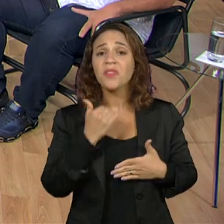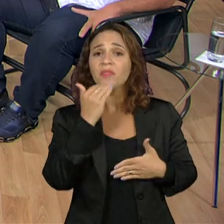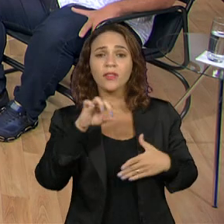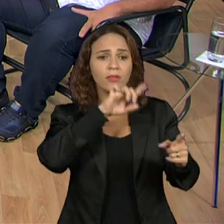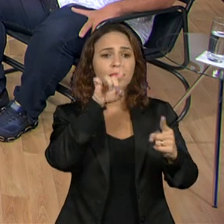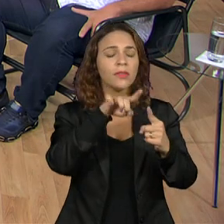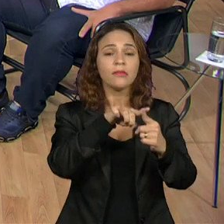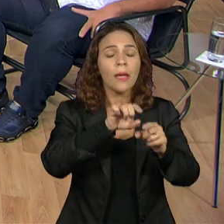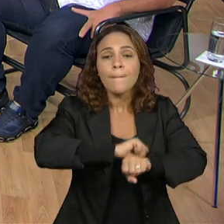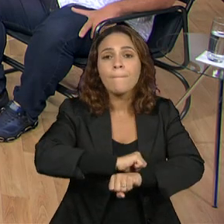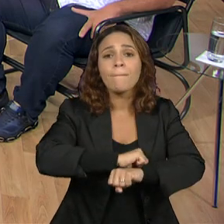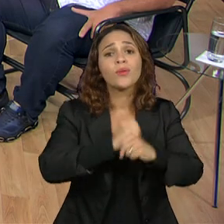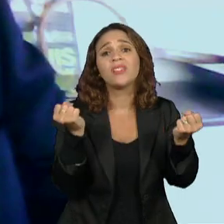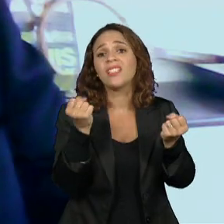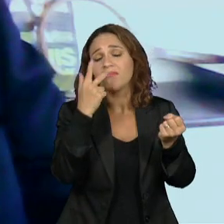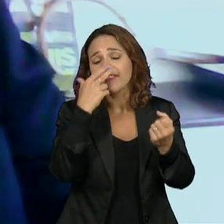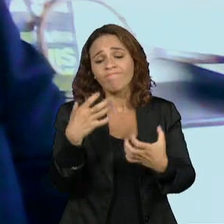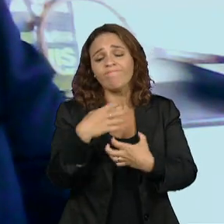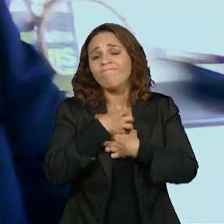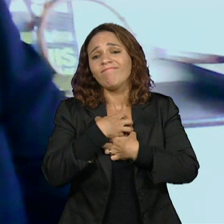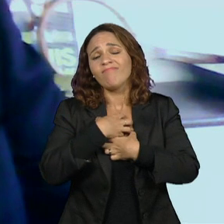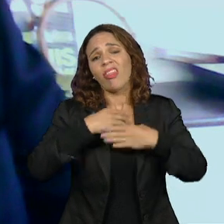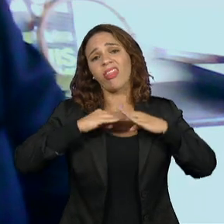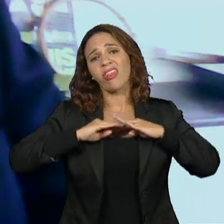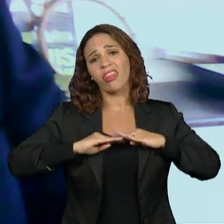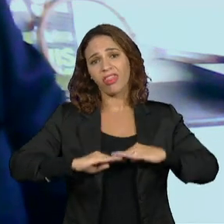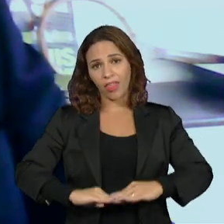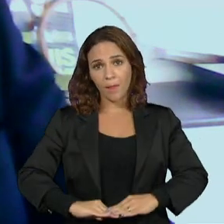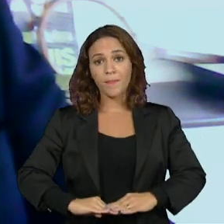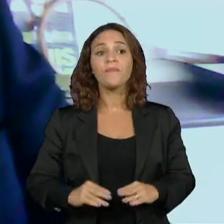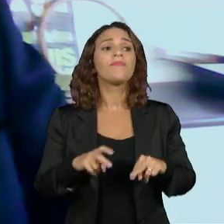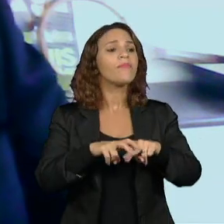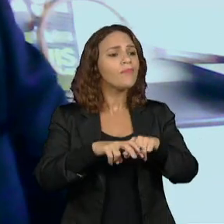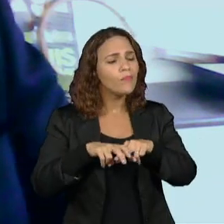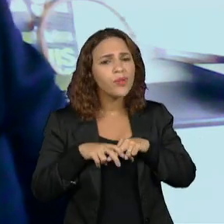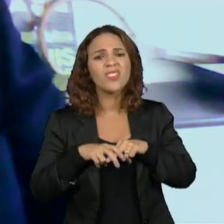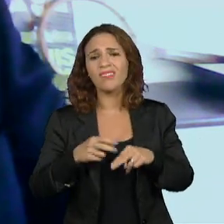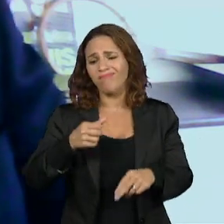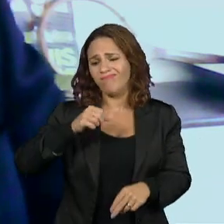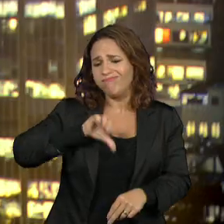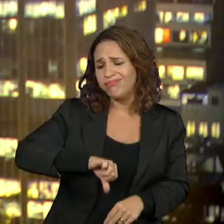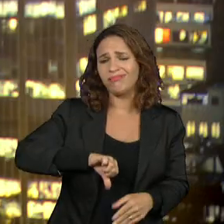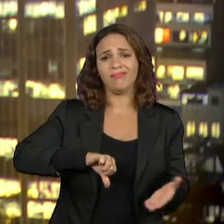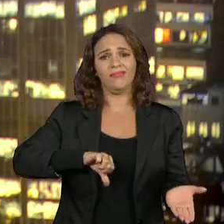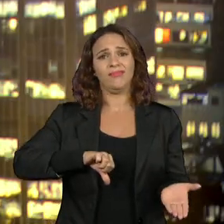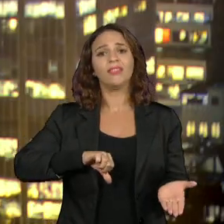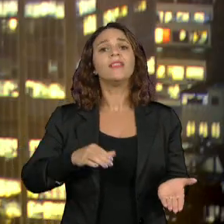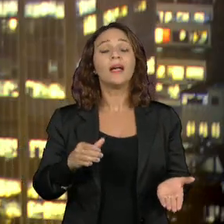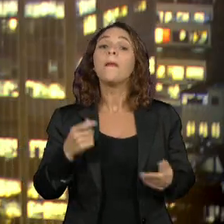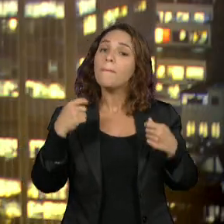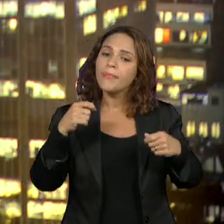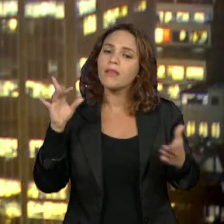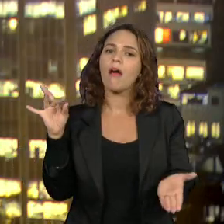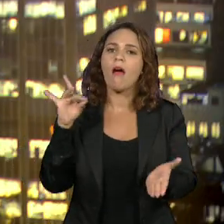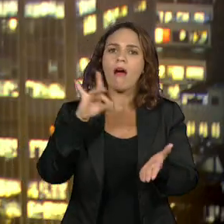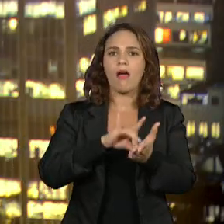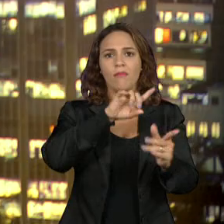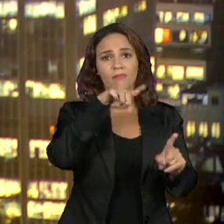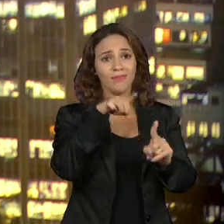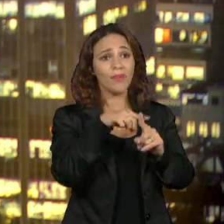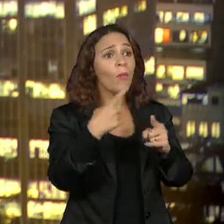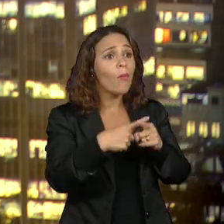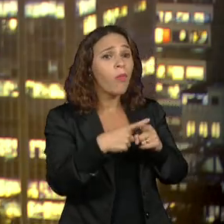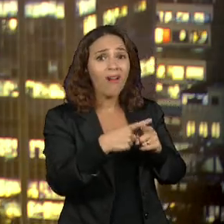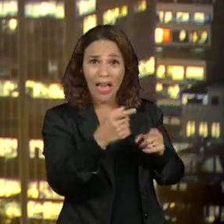gente não consegue implementar. Então, é importante a gente seguir coisas mais realistas. Até porque, do outro lado, doutor Adriano, nem todo